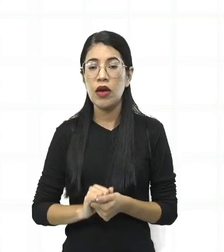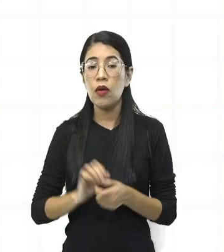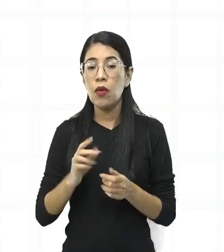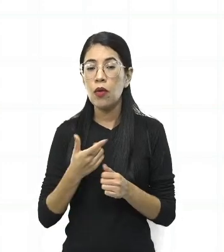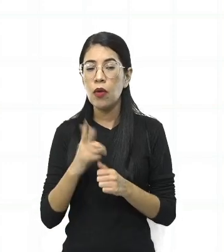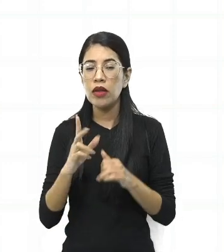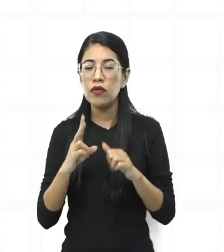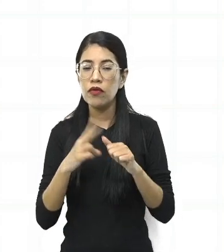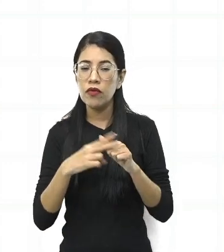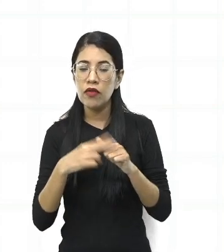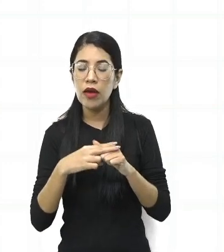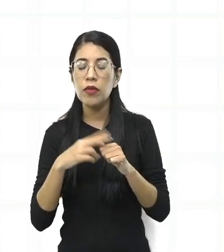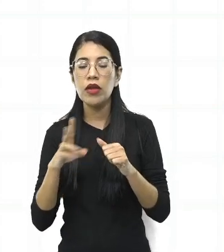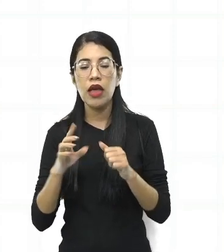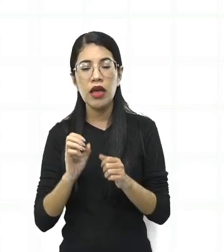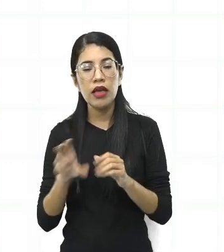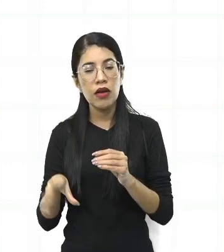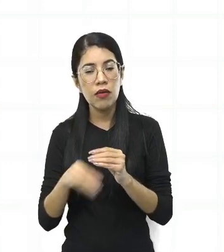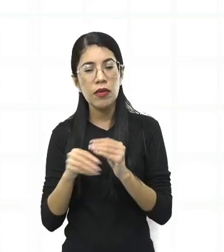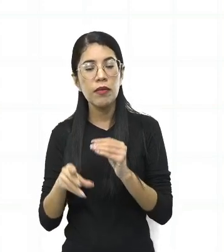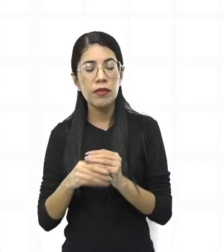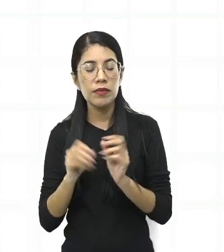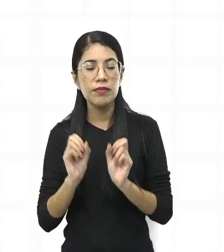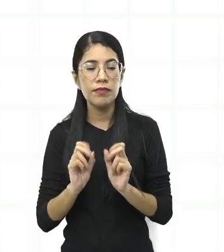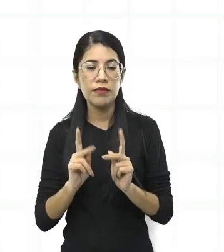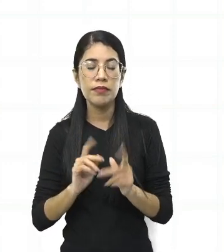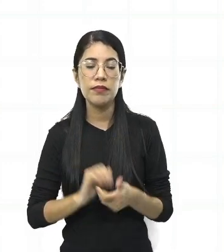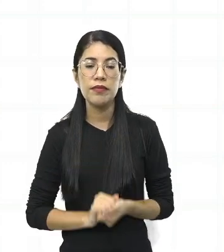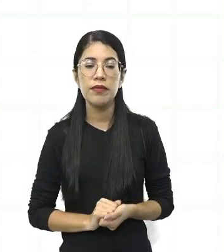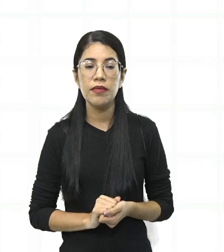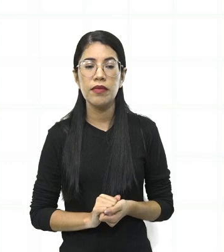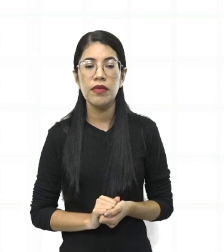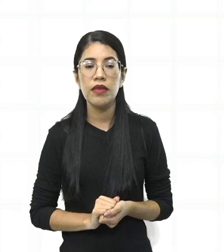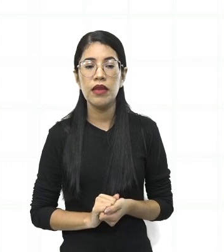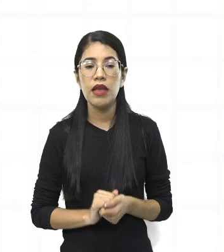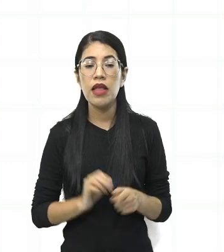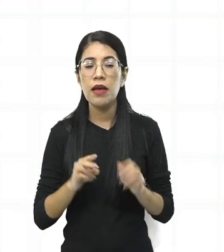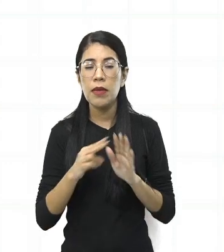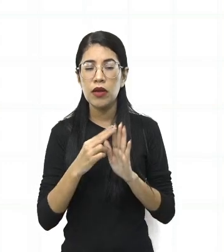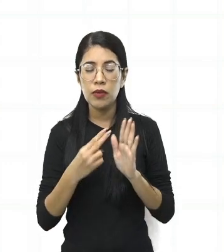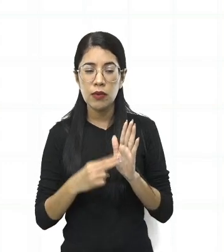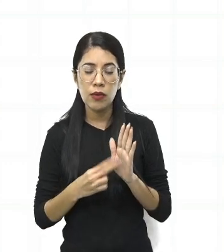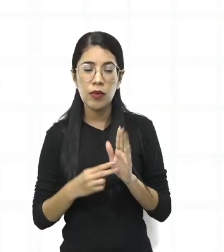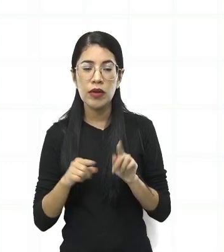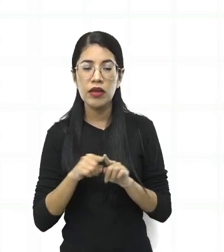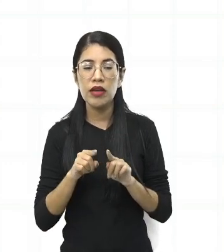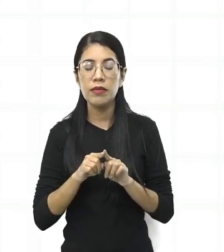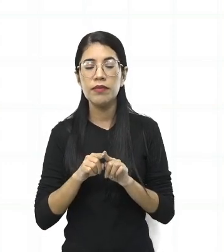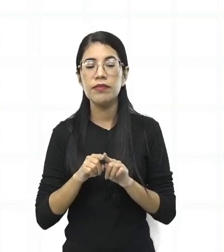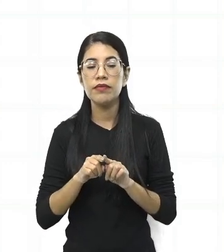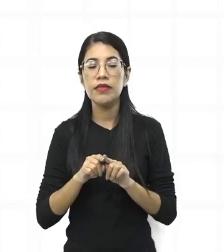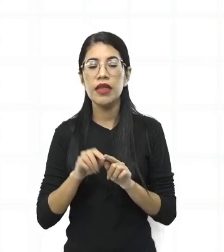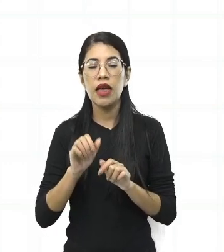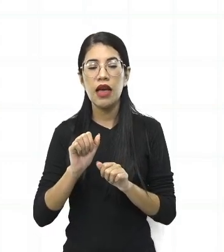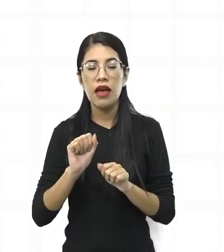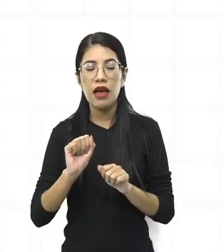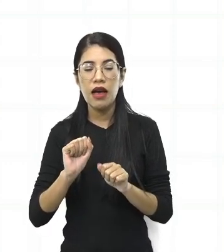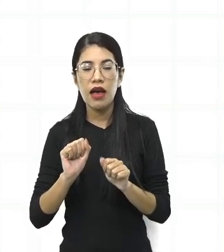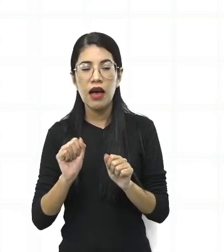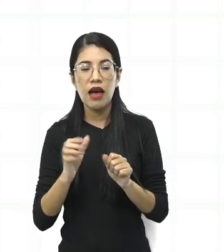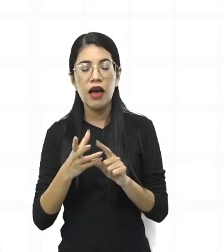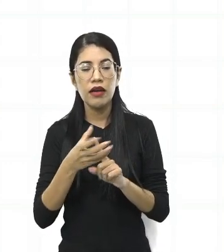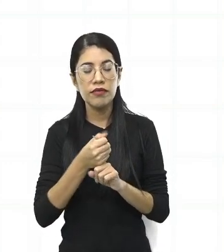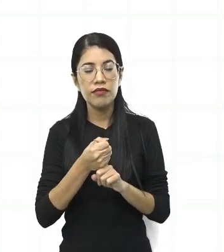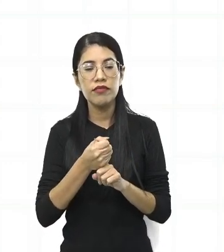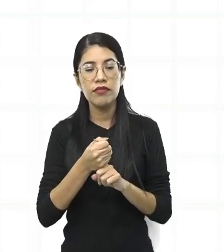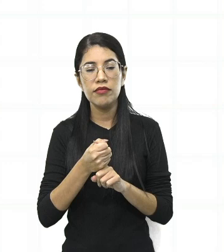verbo, né? Perto não é verbo, então a gente considera como nome, tá bom? Nomes e adjuntos adnominais. Aquela